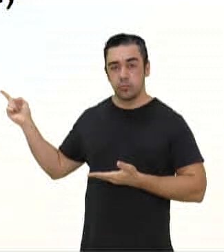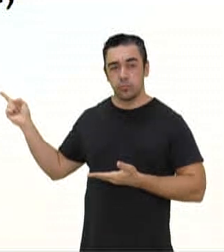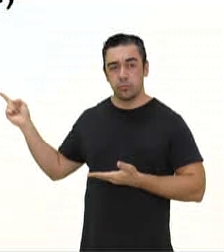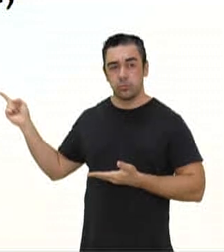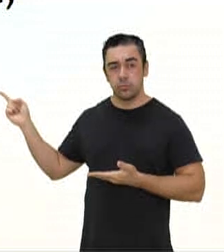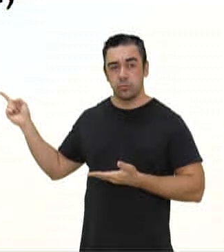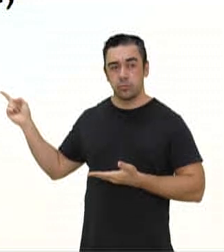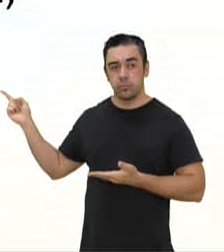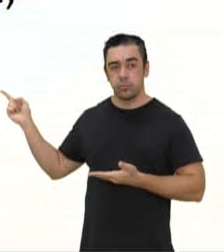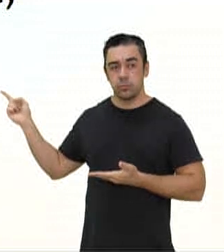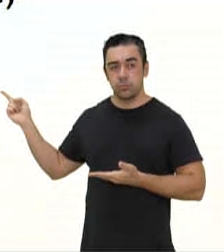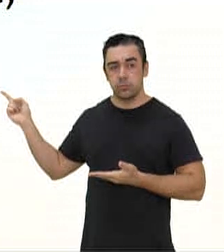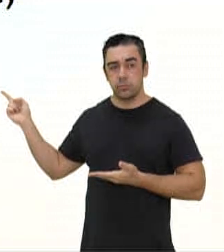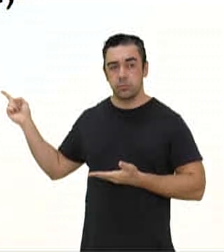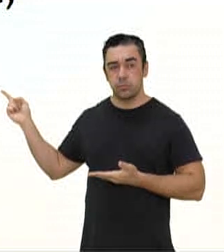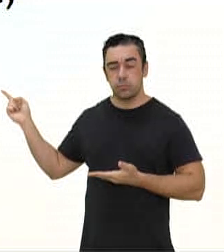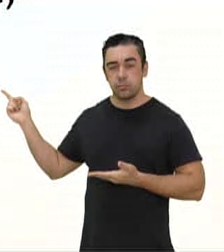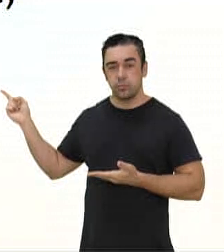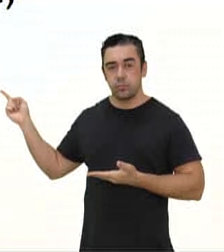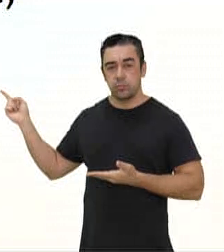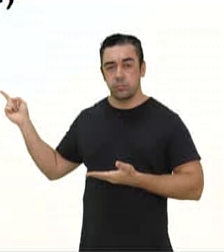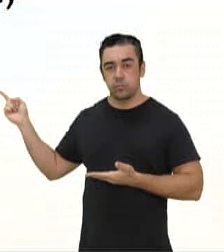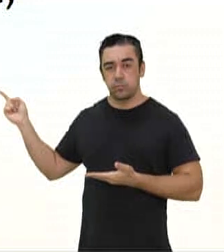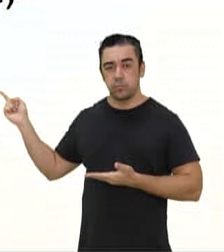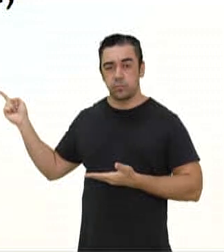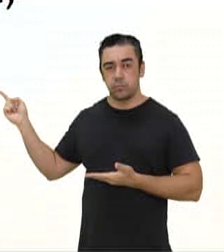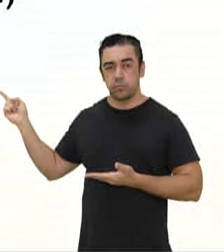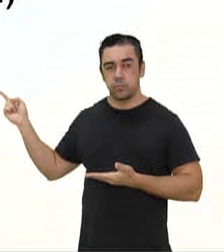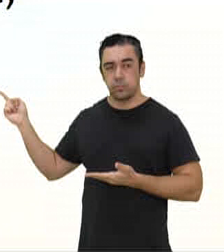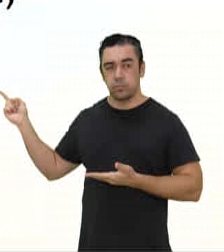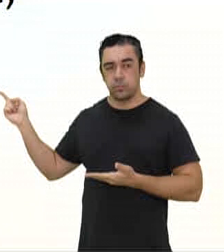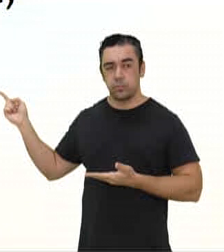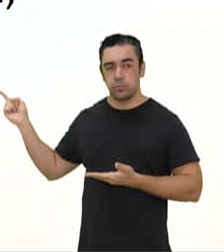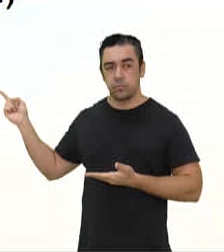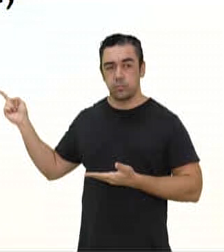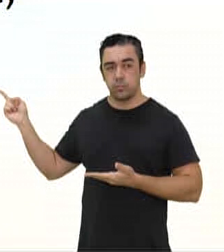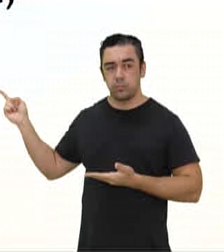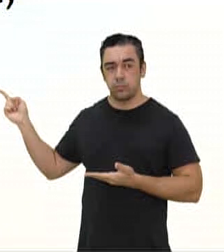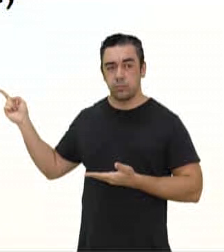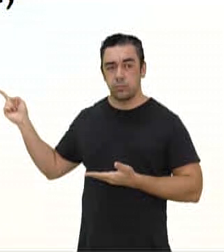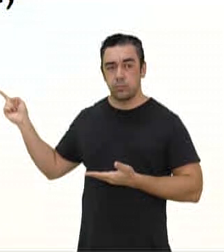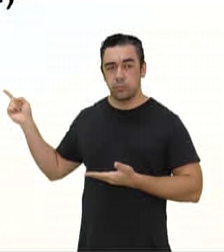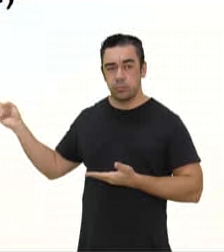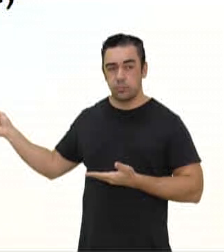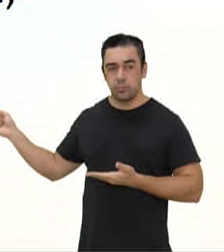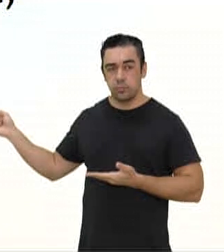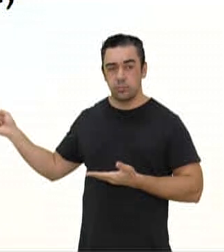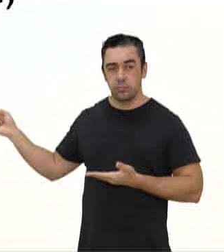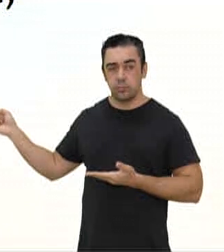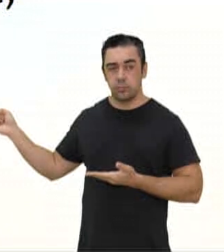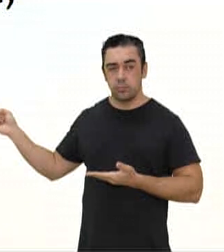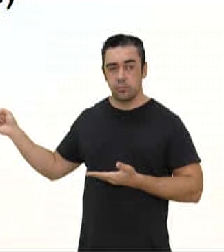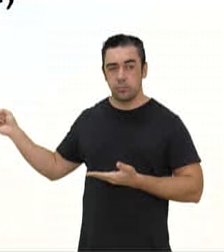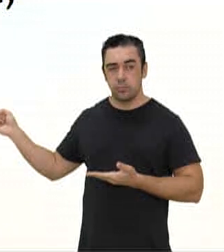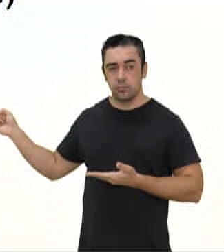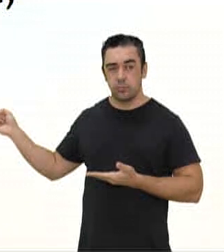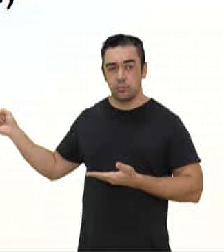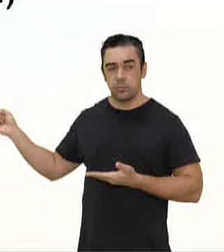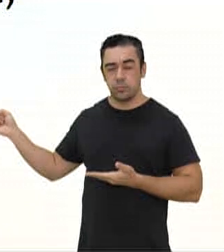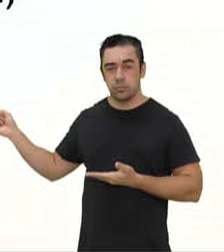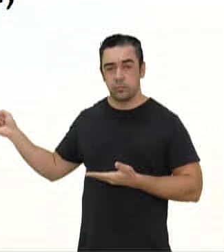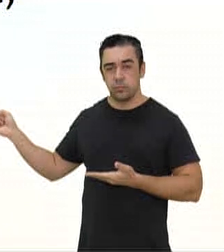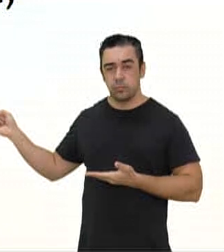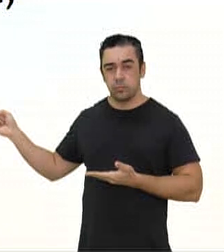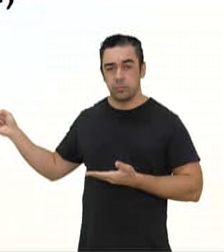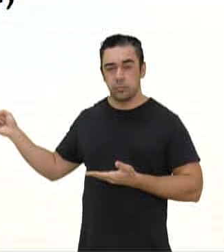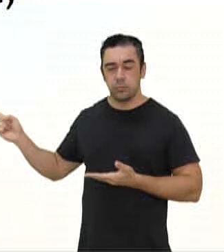catacrese, antítese, onomatopeia, polissíndeto, comparação e personificação, ou